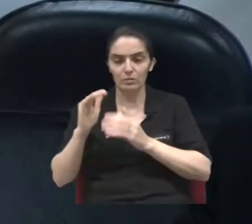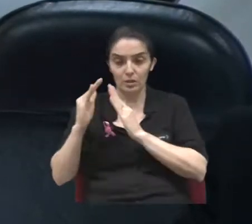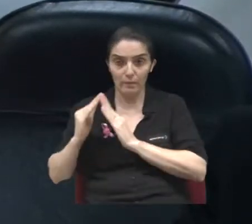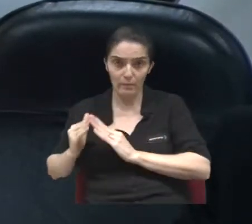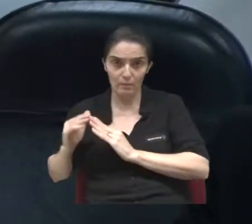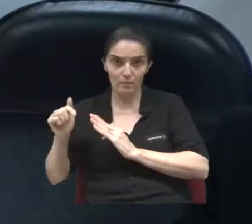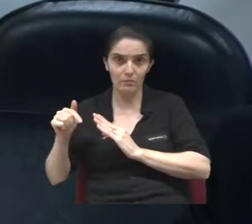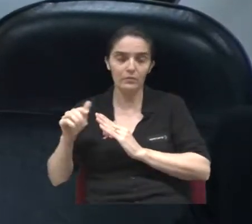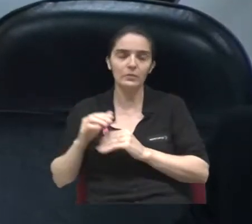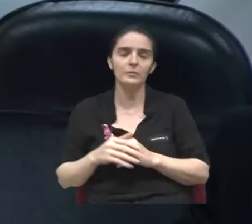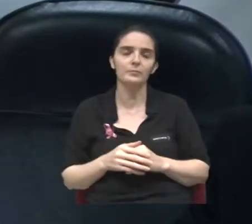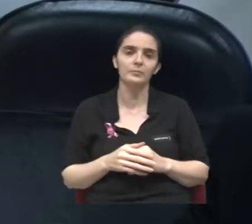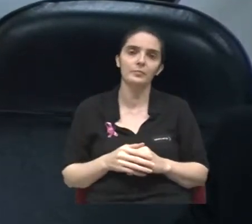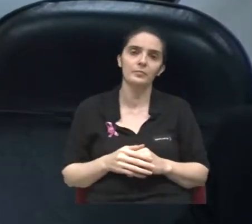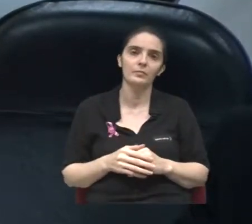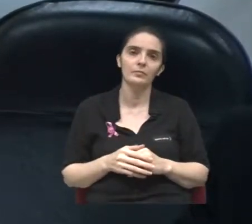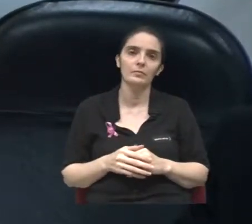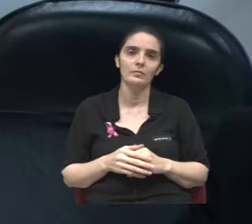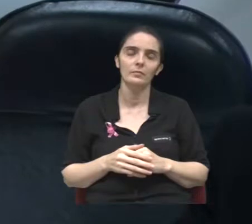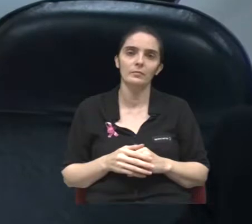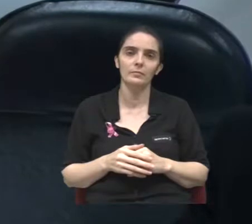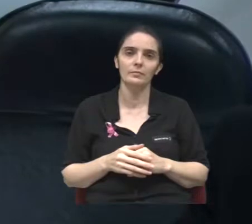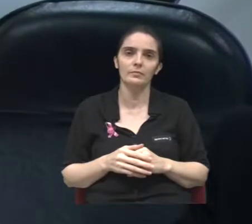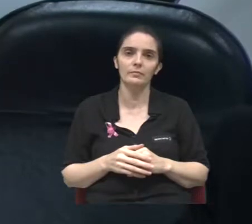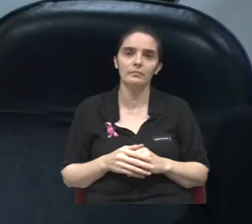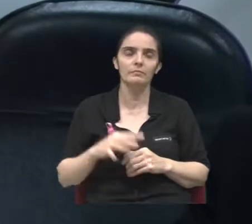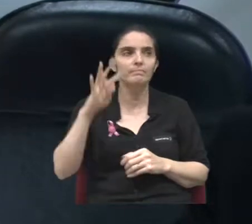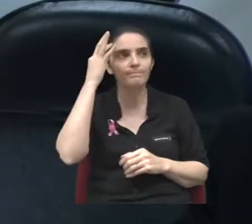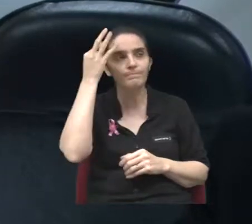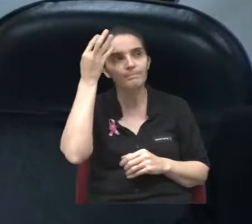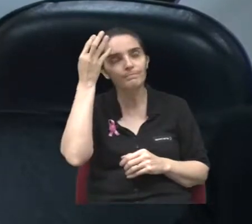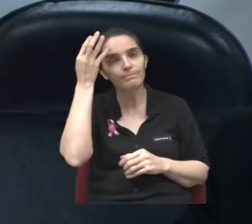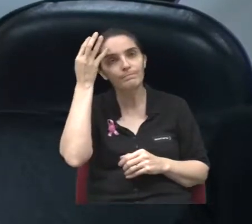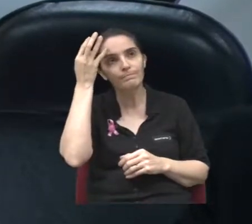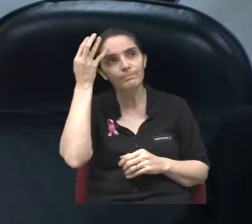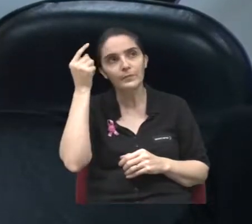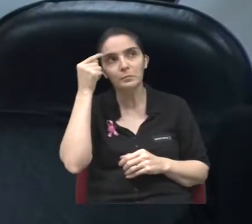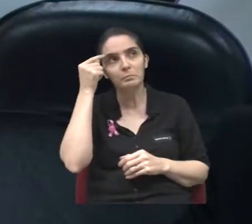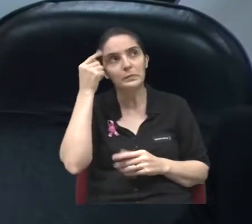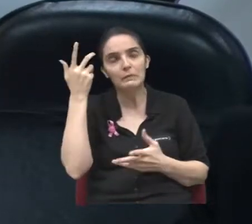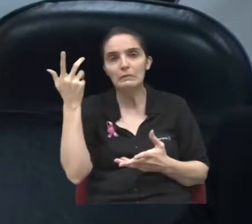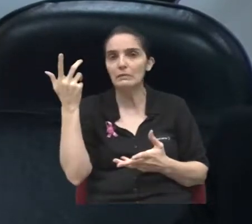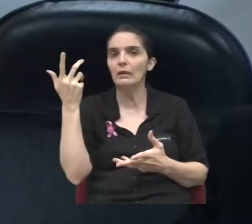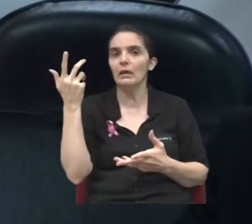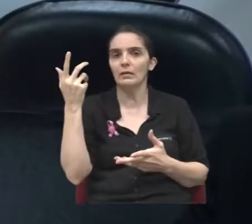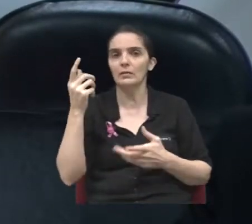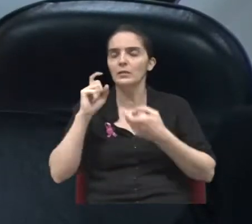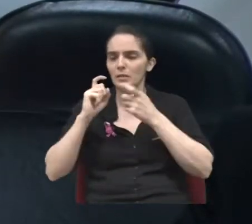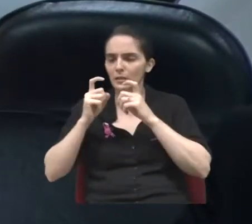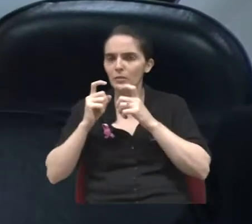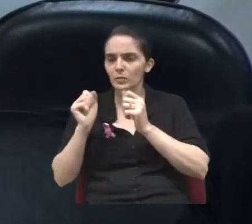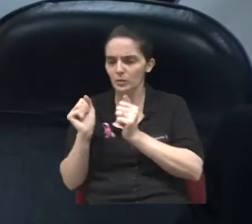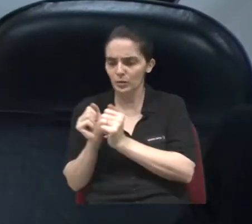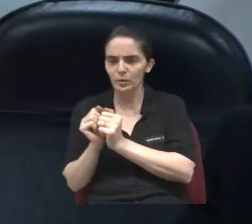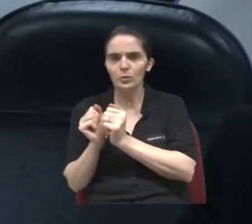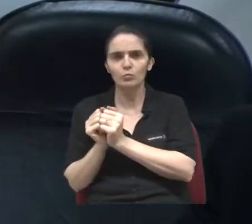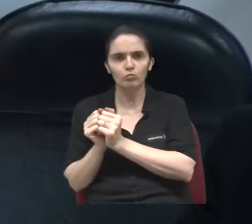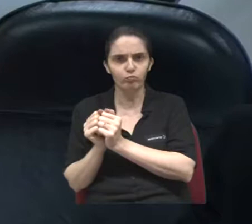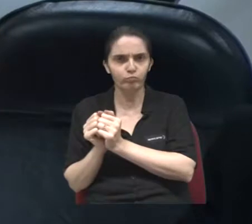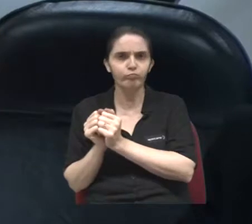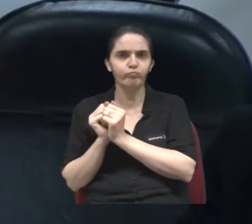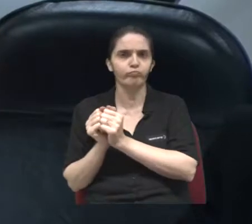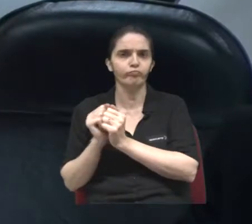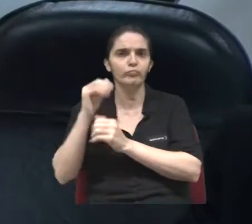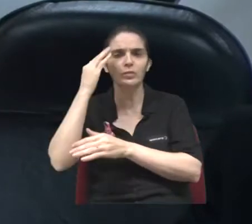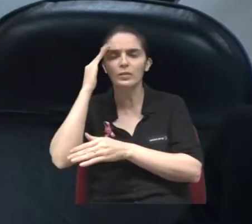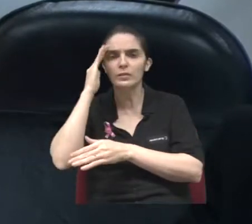que essa solução, de repente, vai surgir deles mesmo. É fazer reunião com essas pessoas e tentar entender que eles nos ajudem, né?